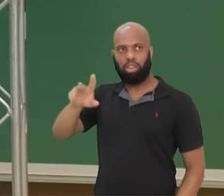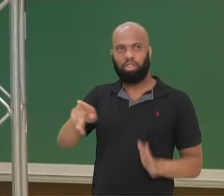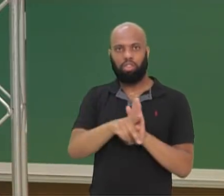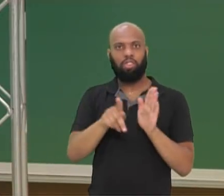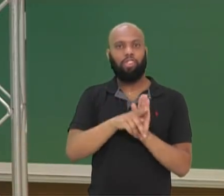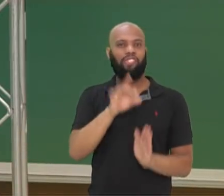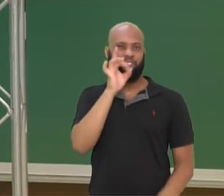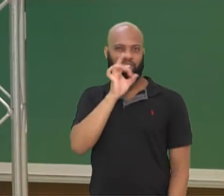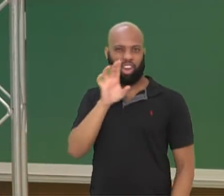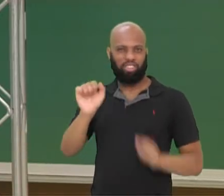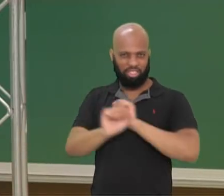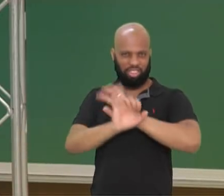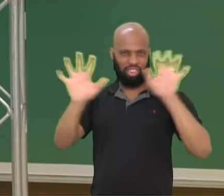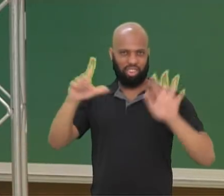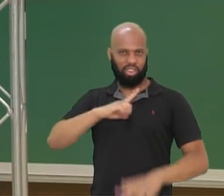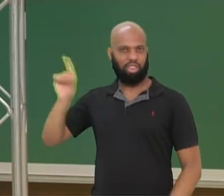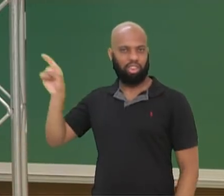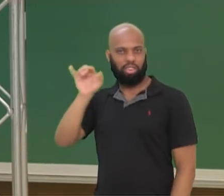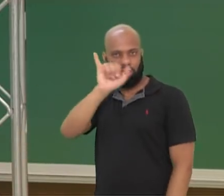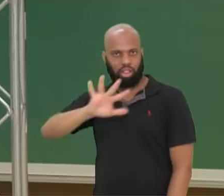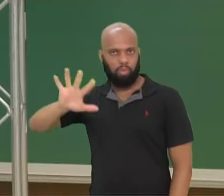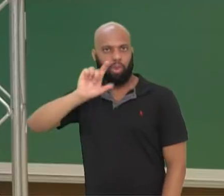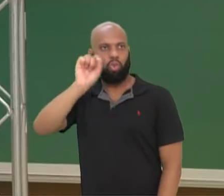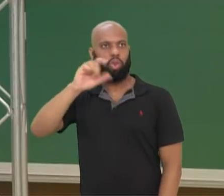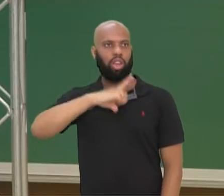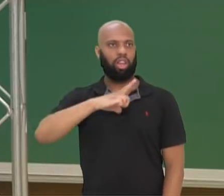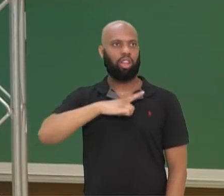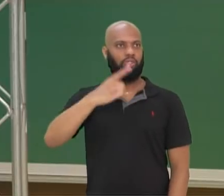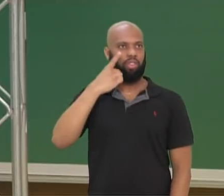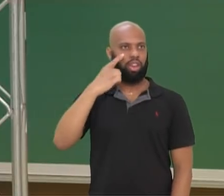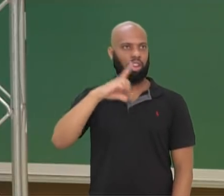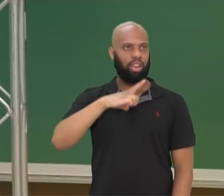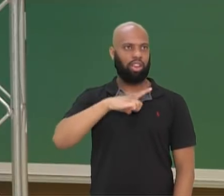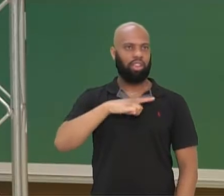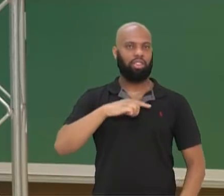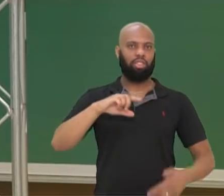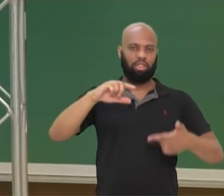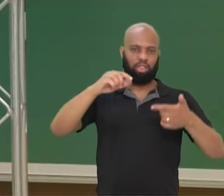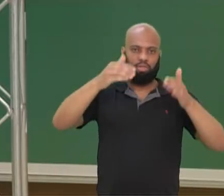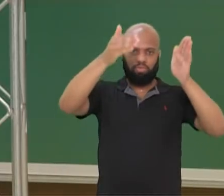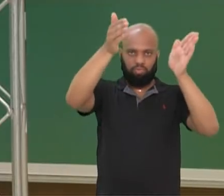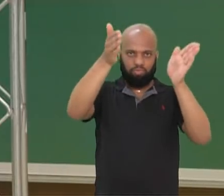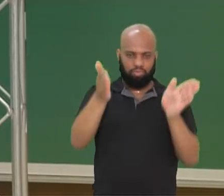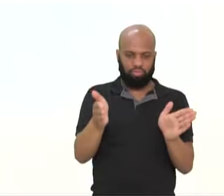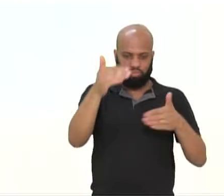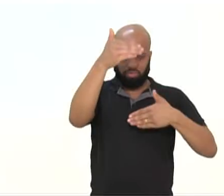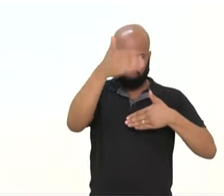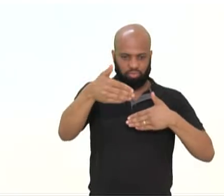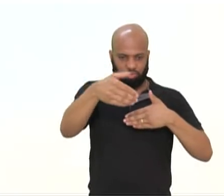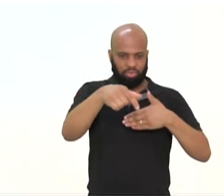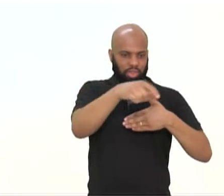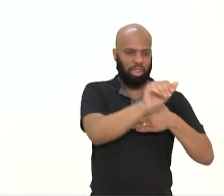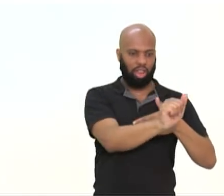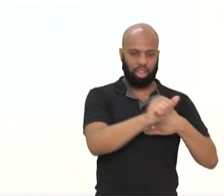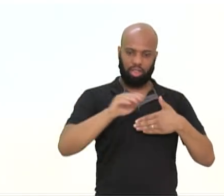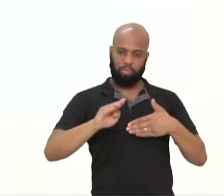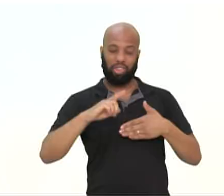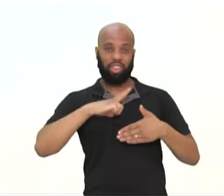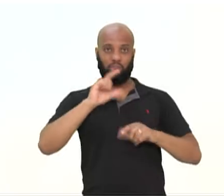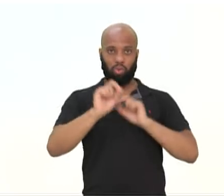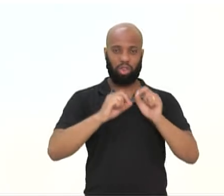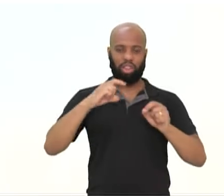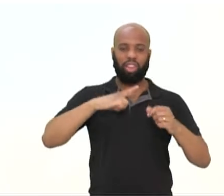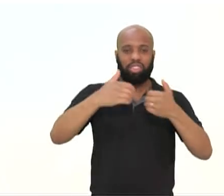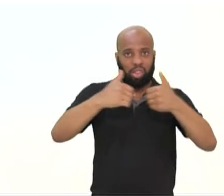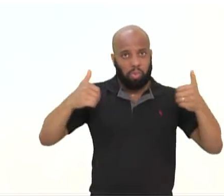esse cubo de aresta A mais B, ela gera essa figura aqui, essa figura em verde. Essa figura em verde, ela é desmontada